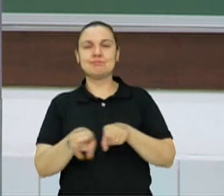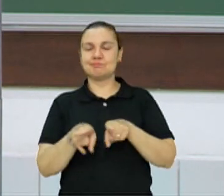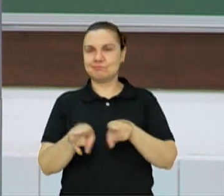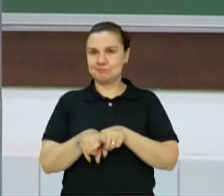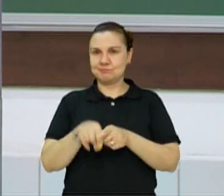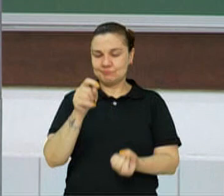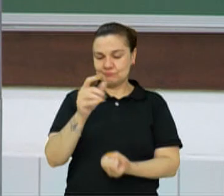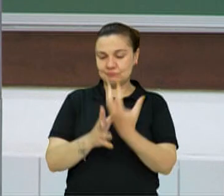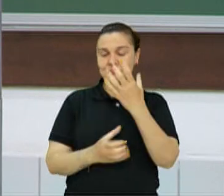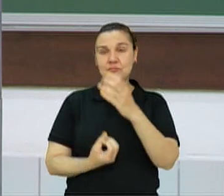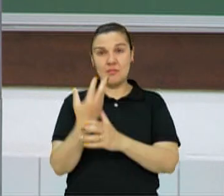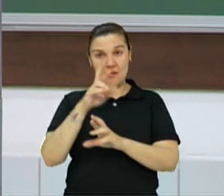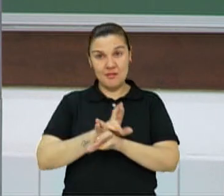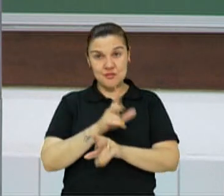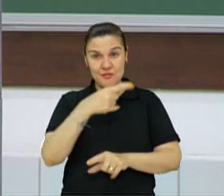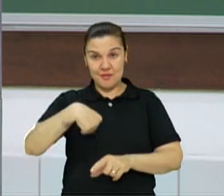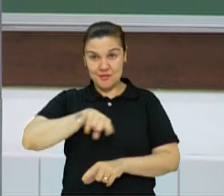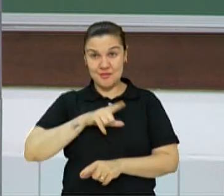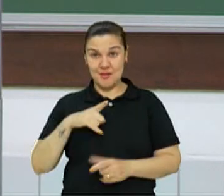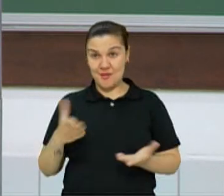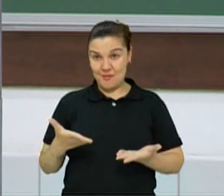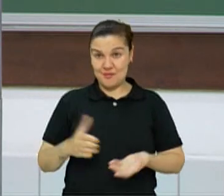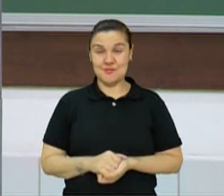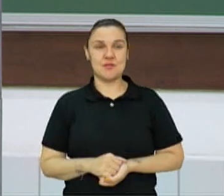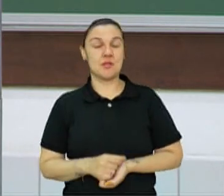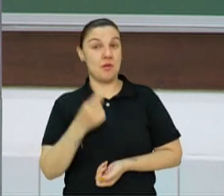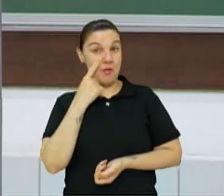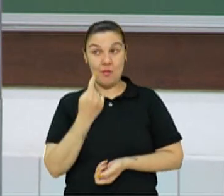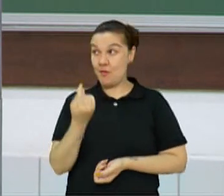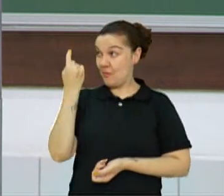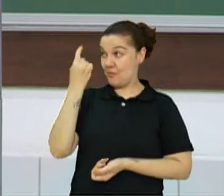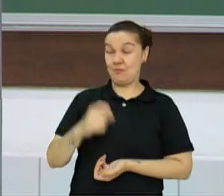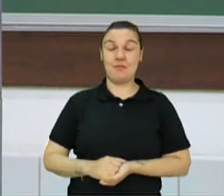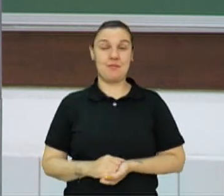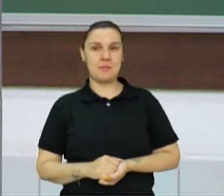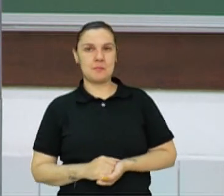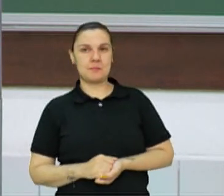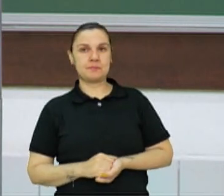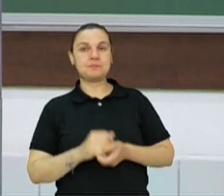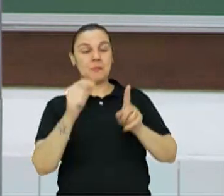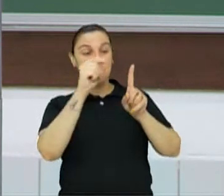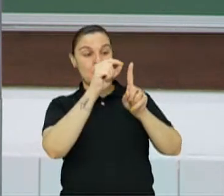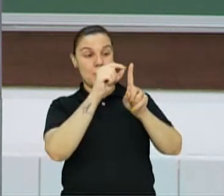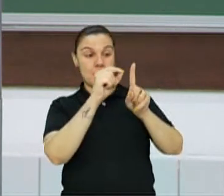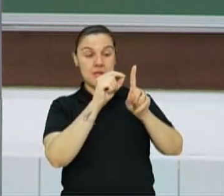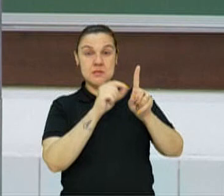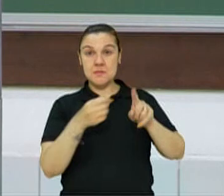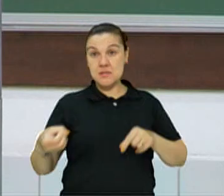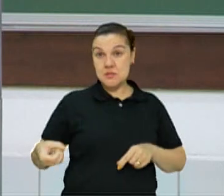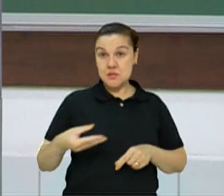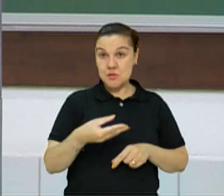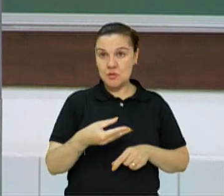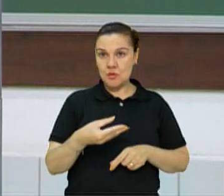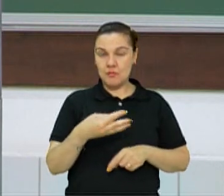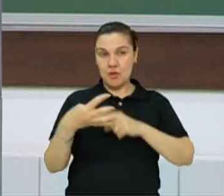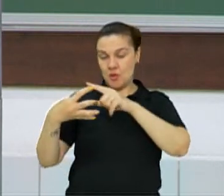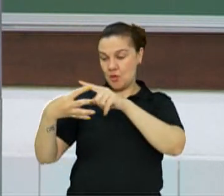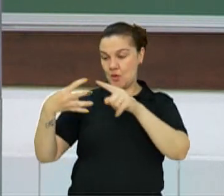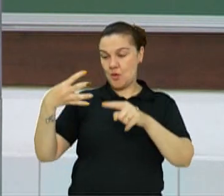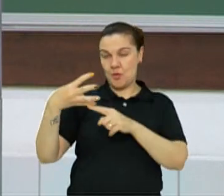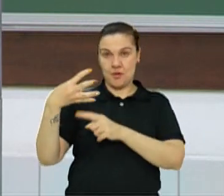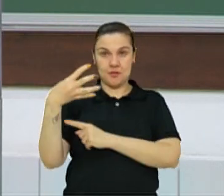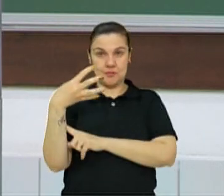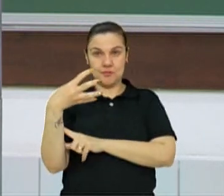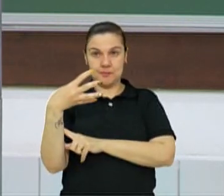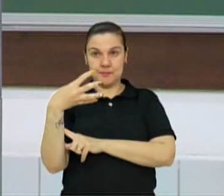espécies que serão diferentes da que nós temos agora. Então olha só, pessoal, uma espécie nova se forma a partir de quatro condições